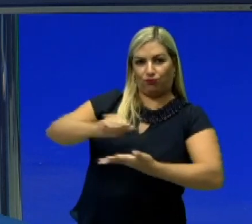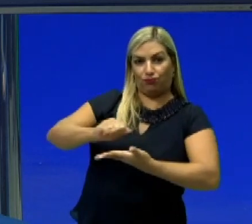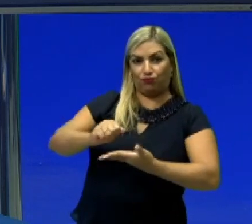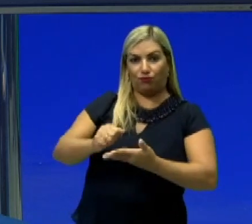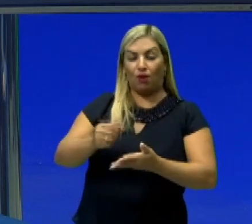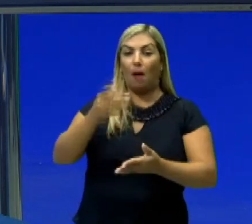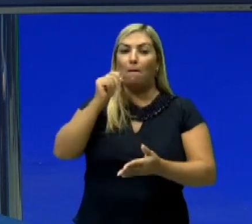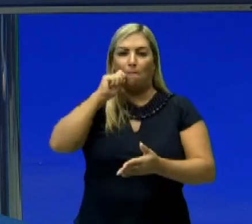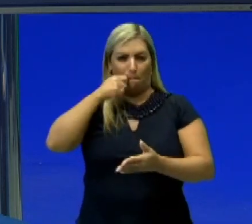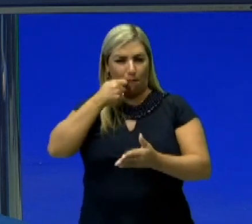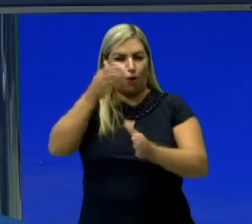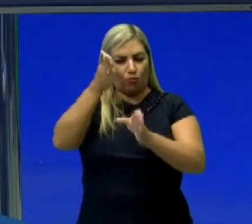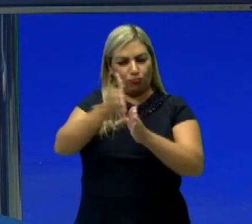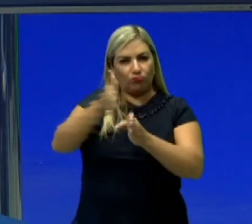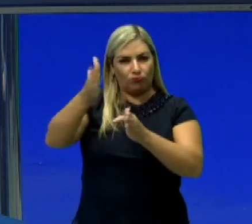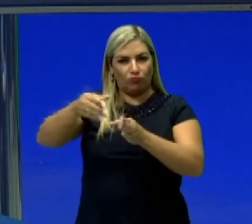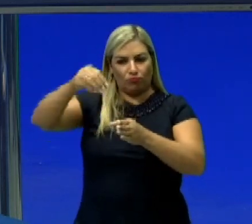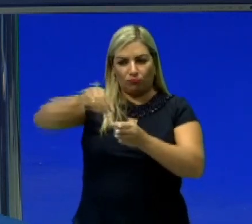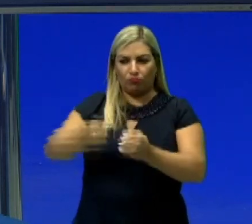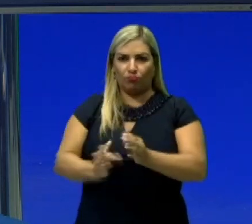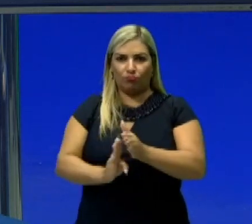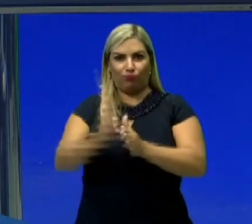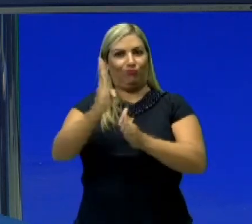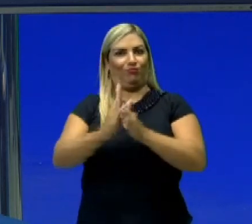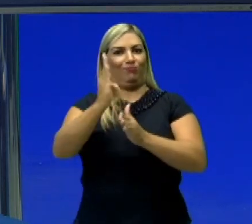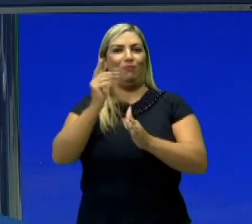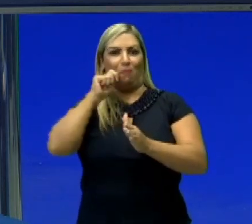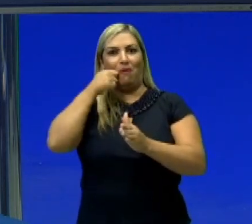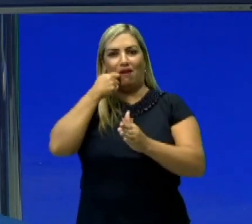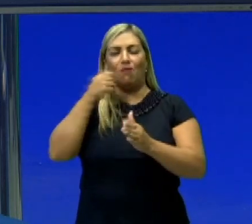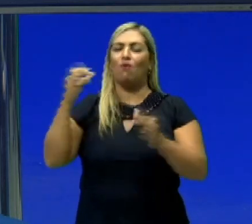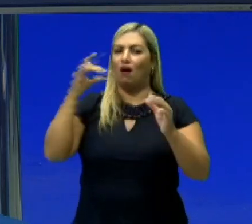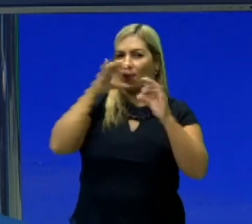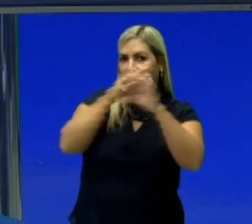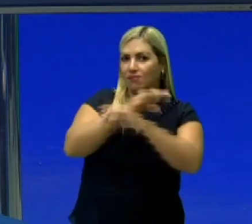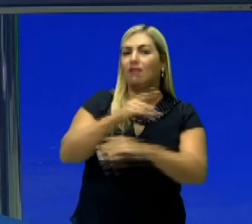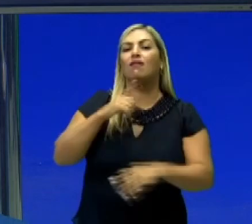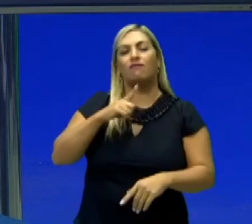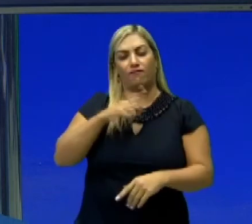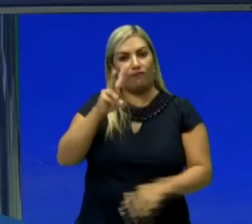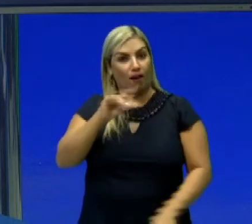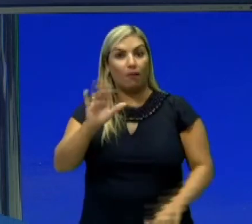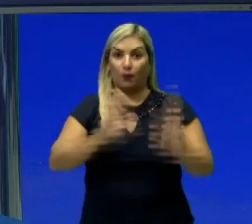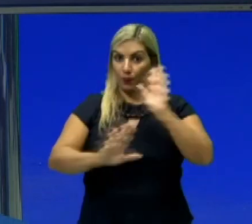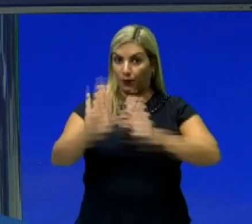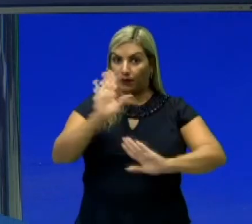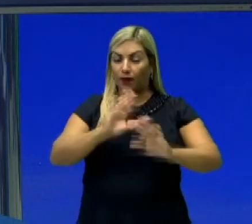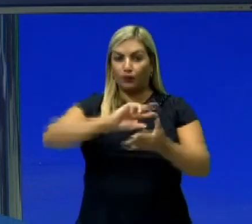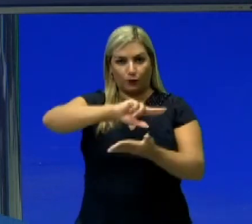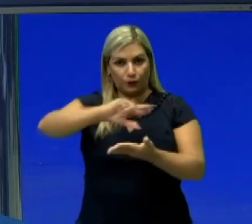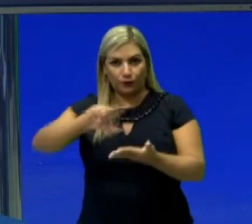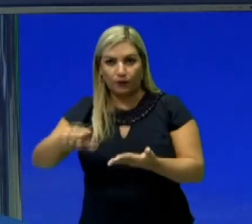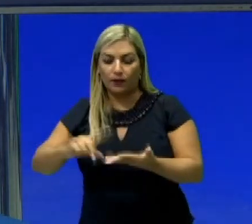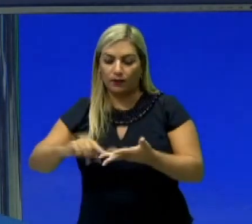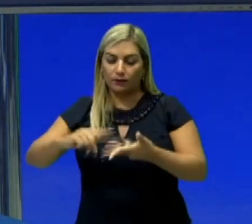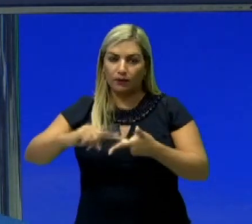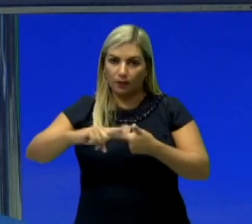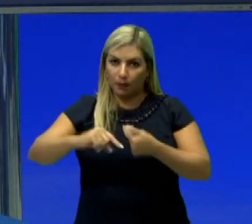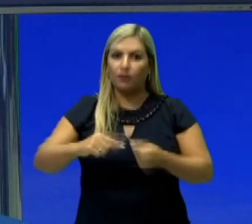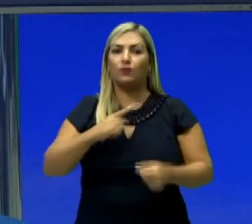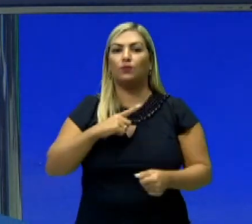torradeira elétrica, são elementos que têm a função de aquecer. Mas aí você tem que ter um cuidado, porque muitos podem ter pensado no